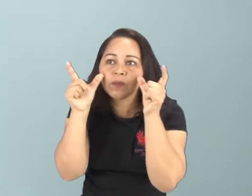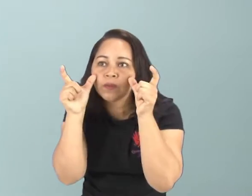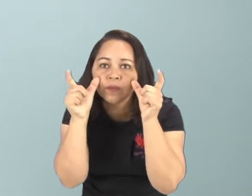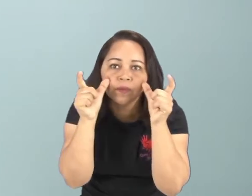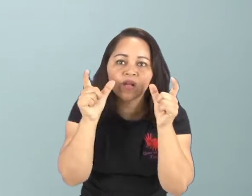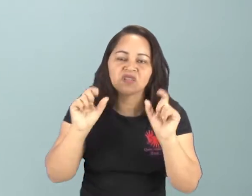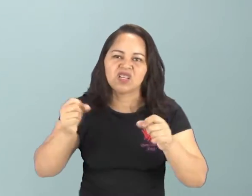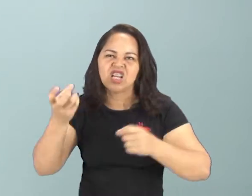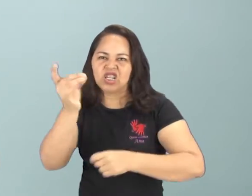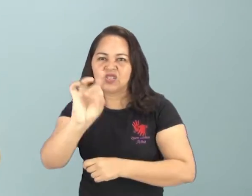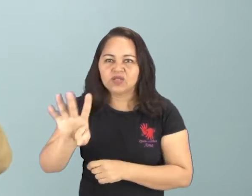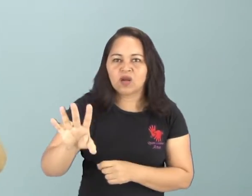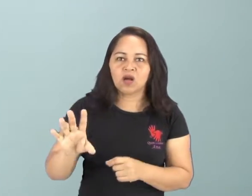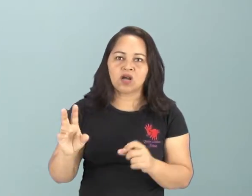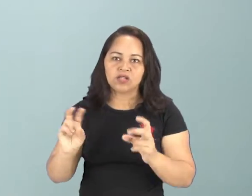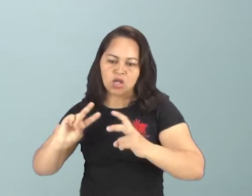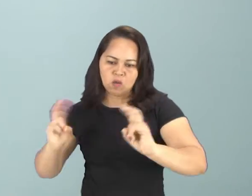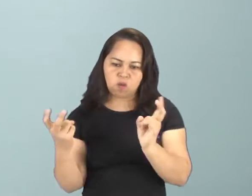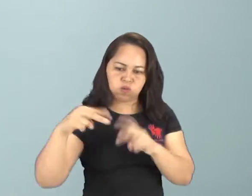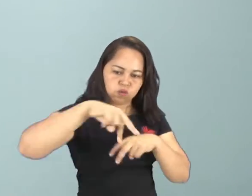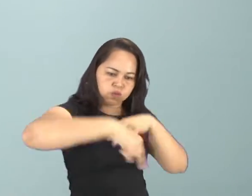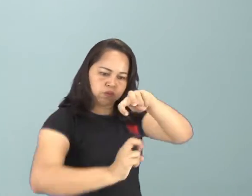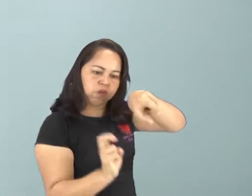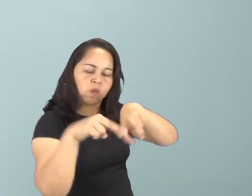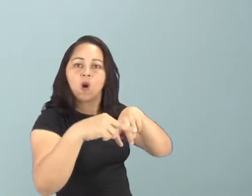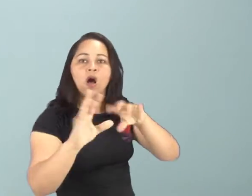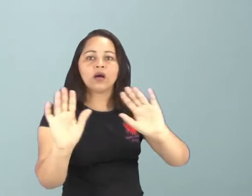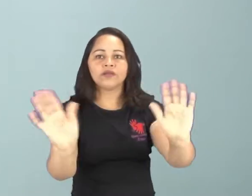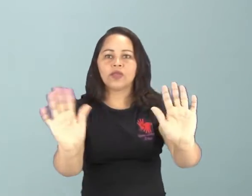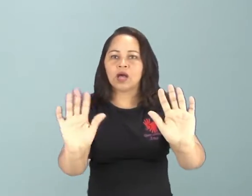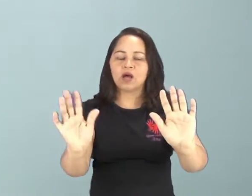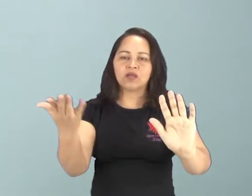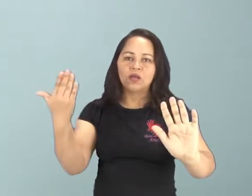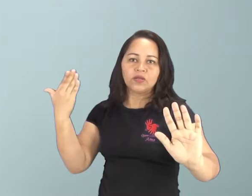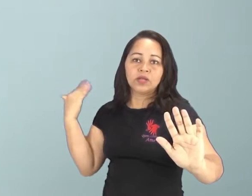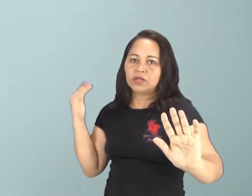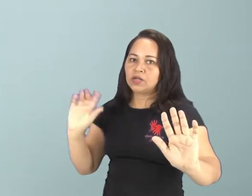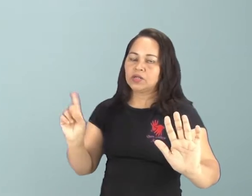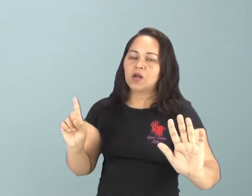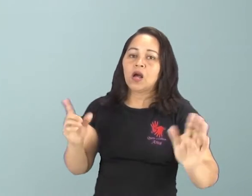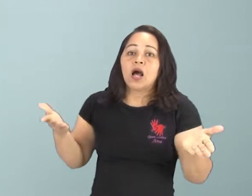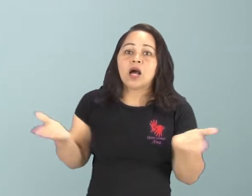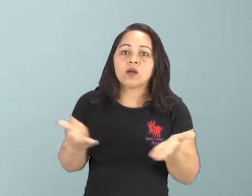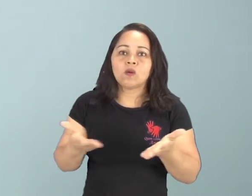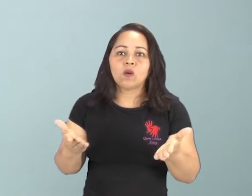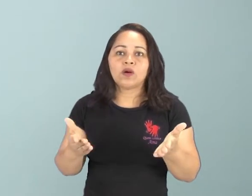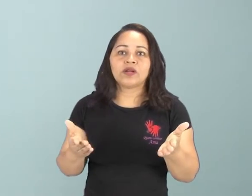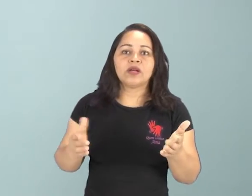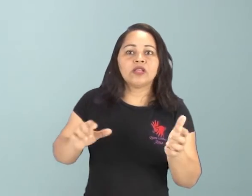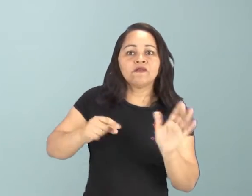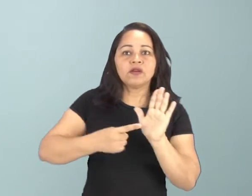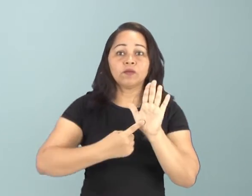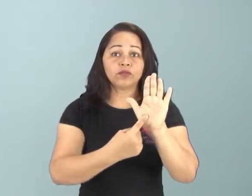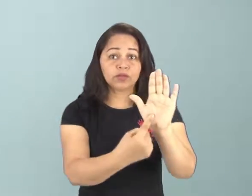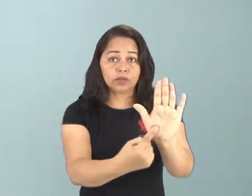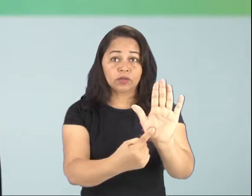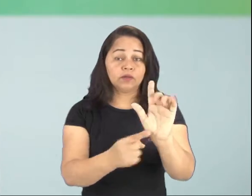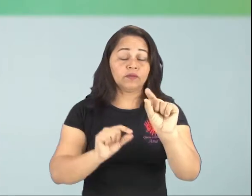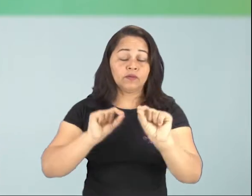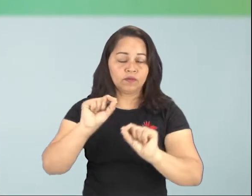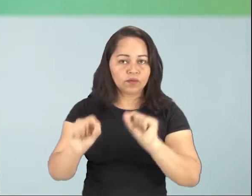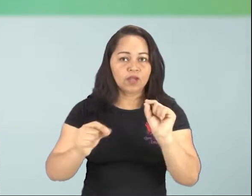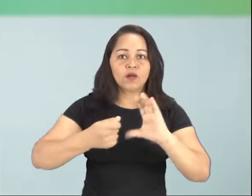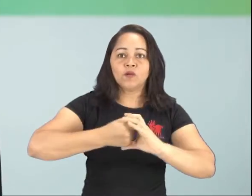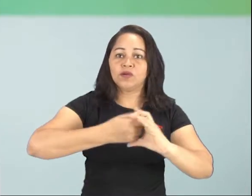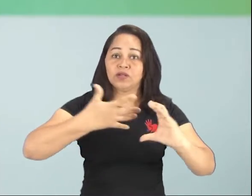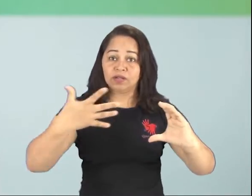cenas de lutas como nós víamos anos atrás, Mas agora mostra uma